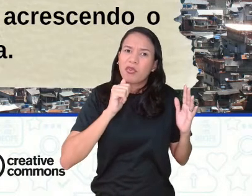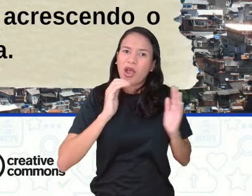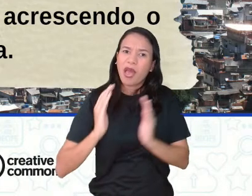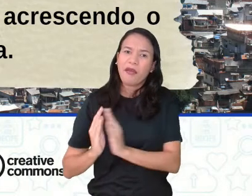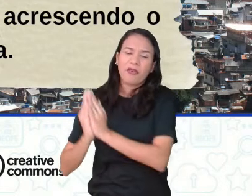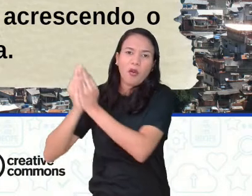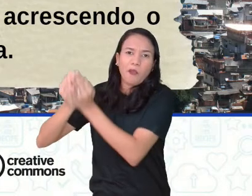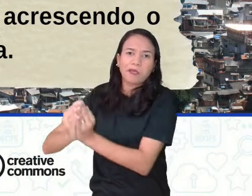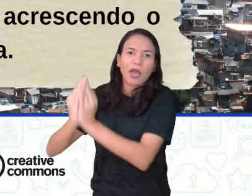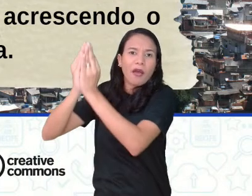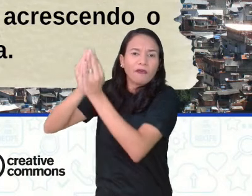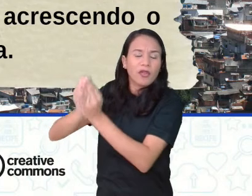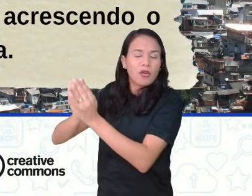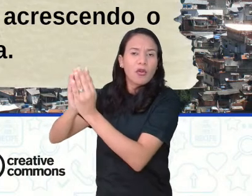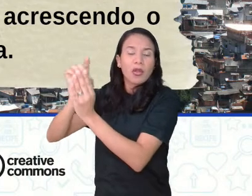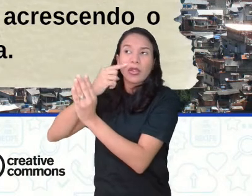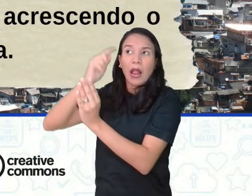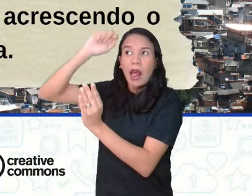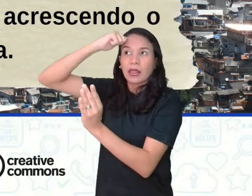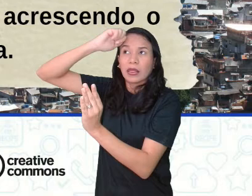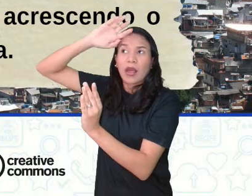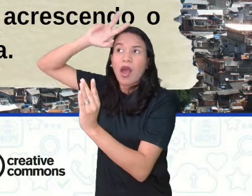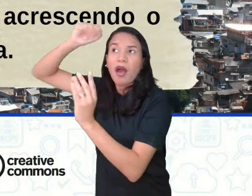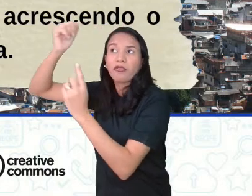navios negreiros, ó. Olha aí, hein?